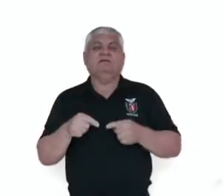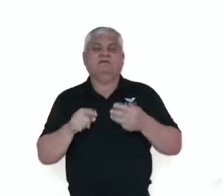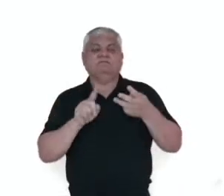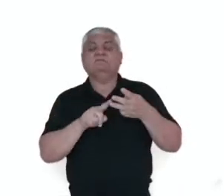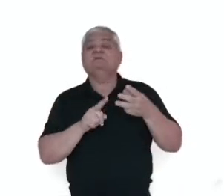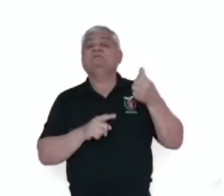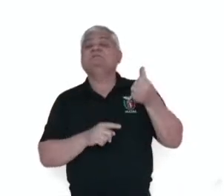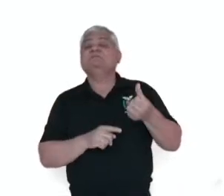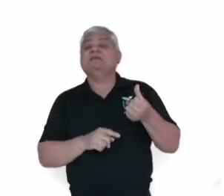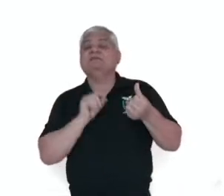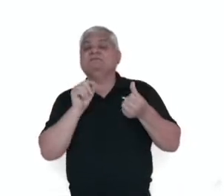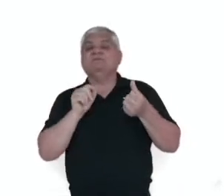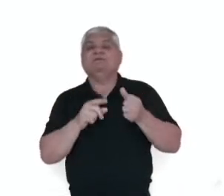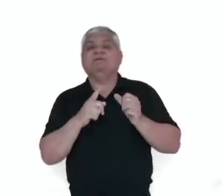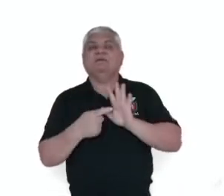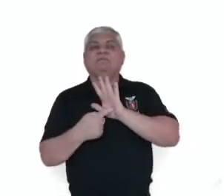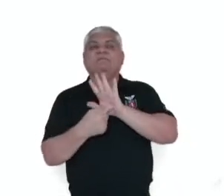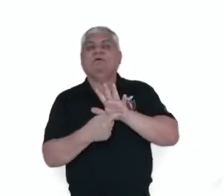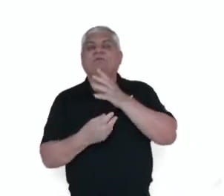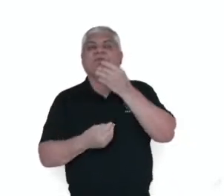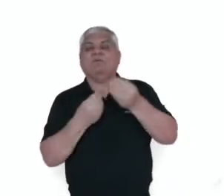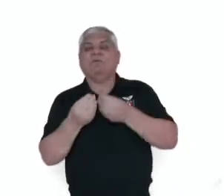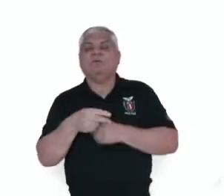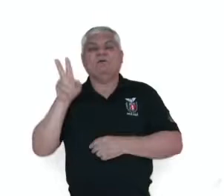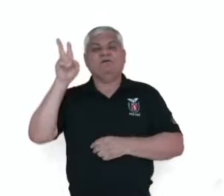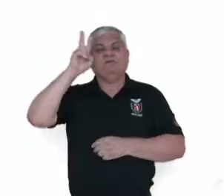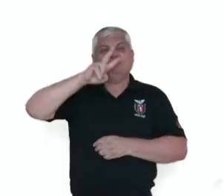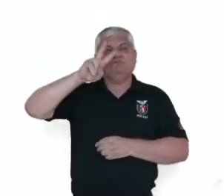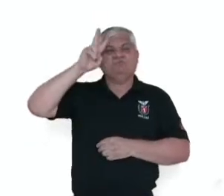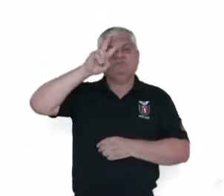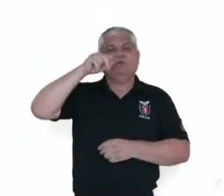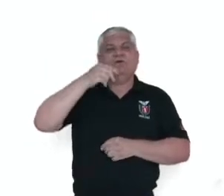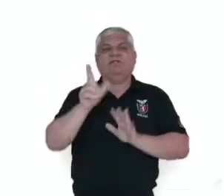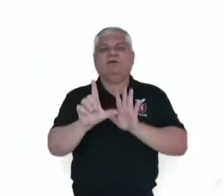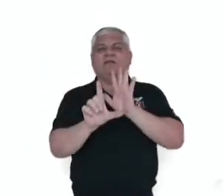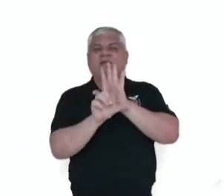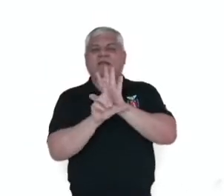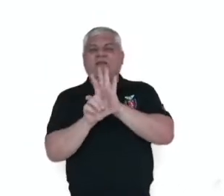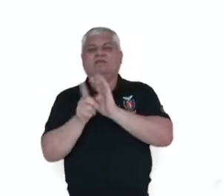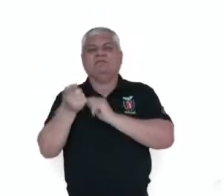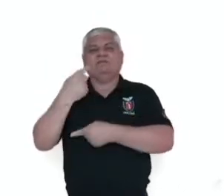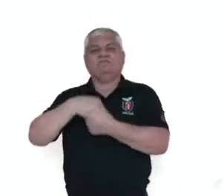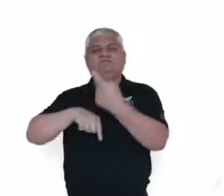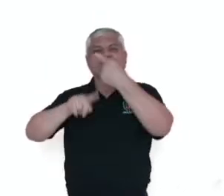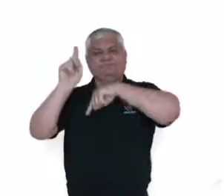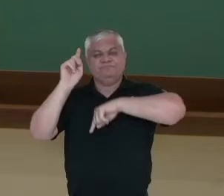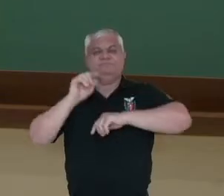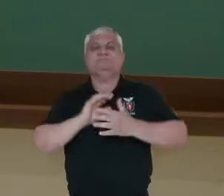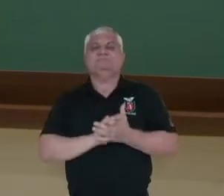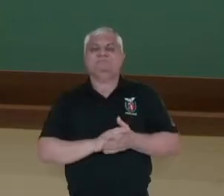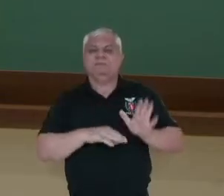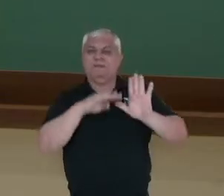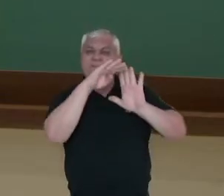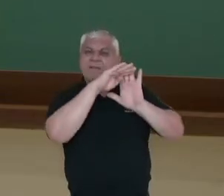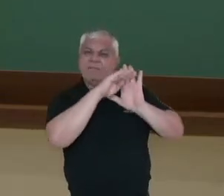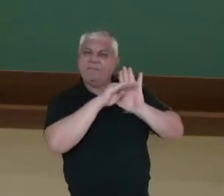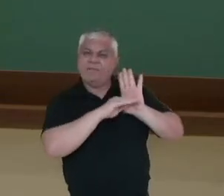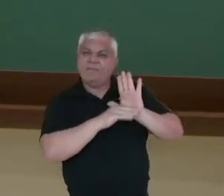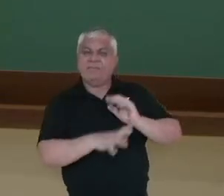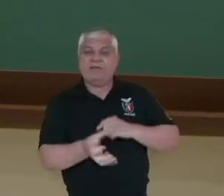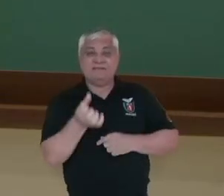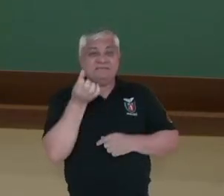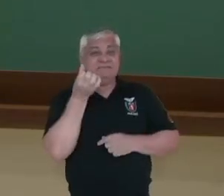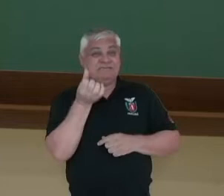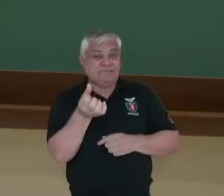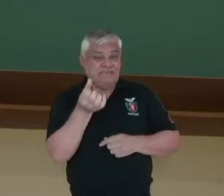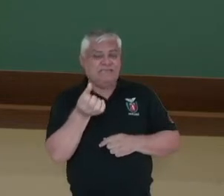último, a exposição da relação entre história e leis e as revoluções, tá? Então é